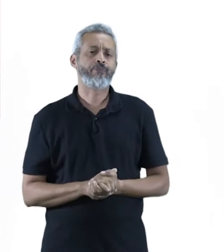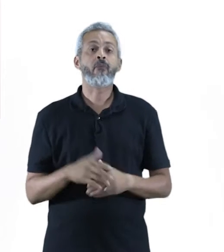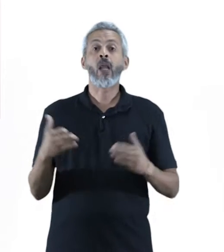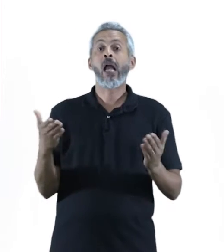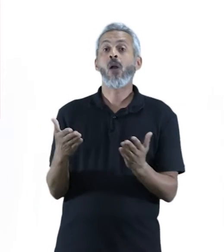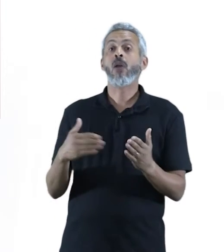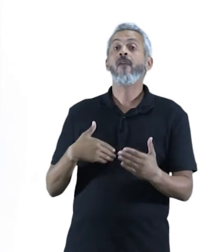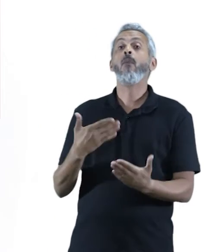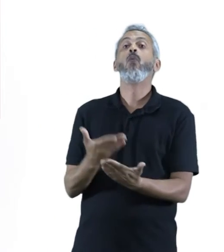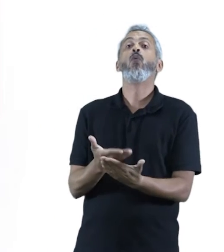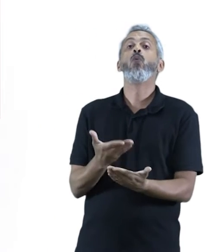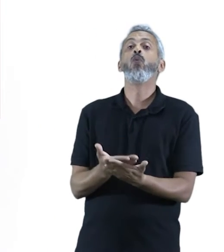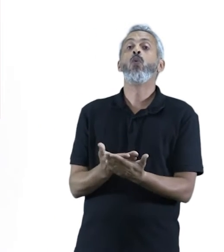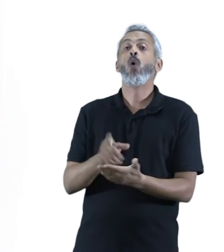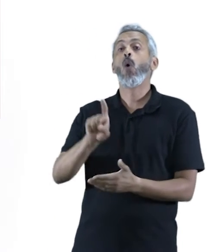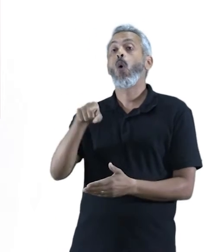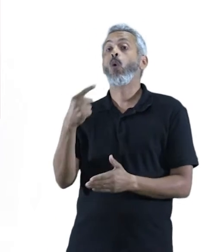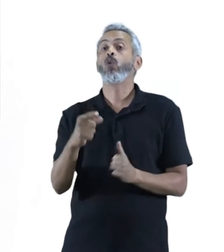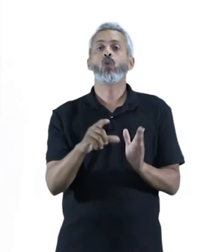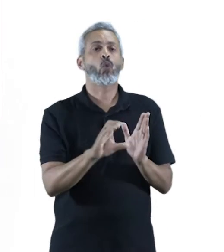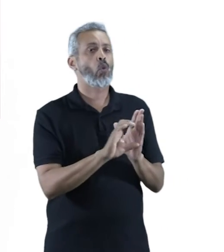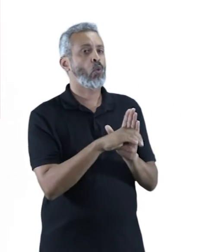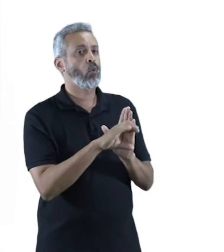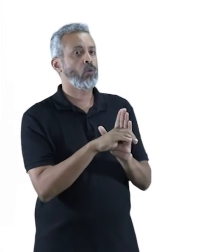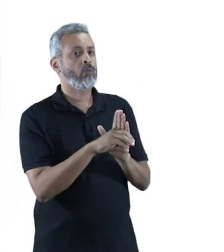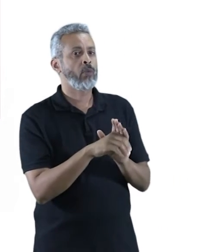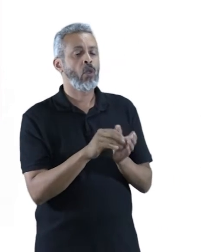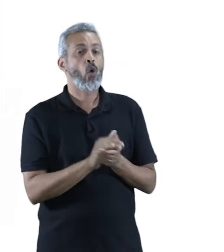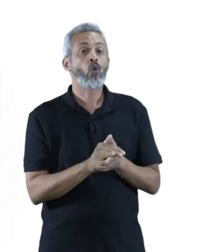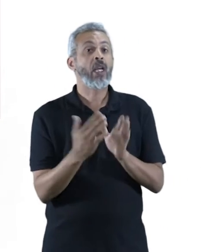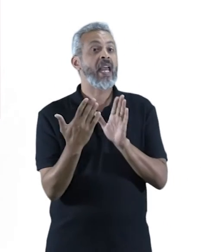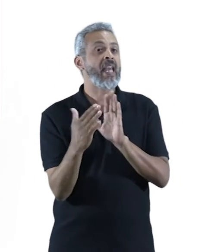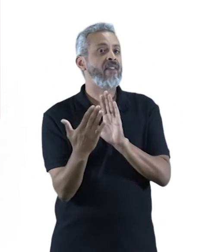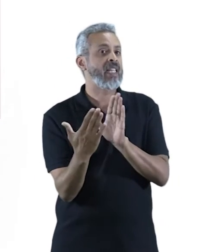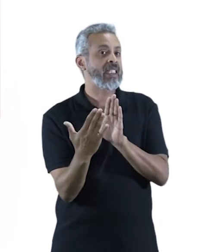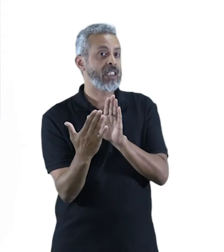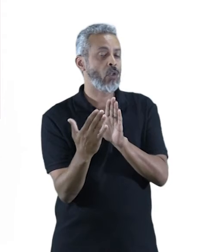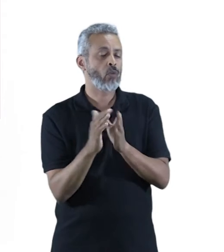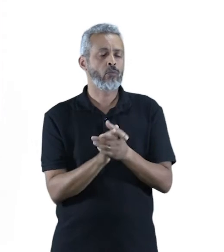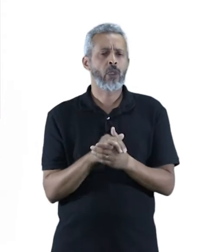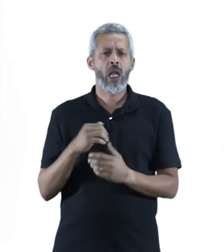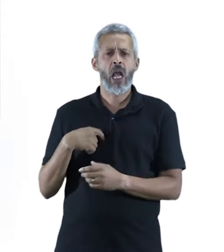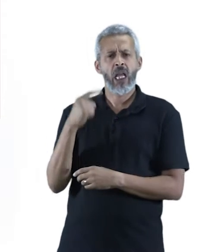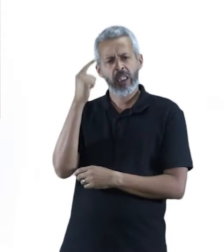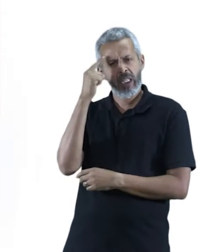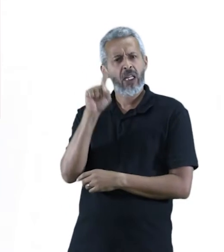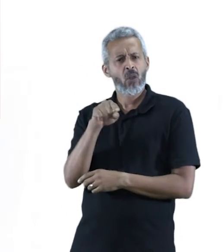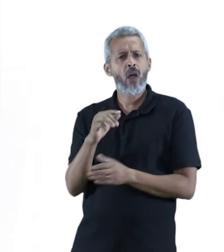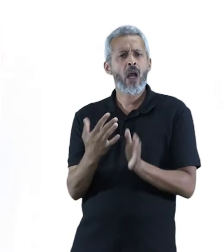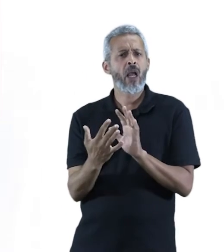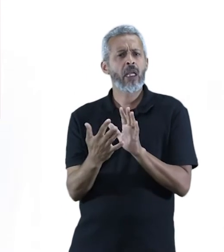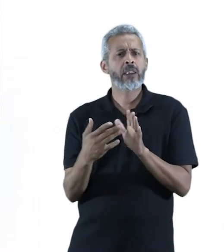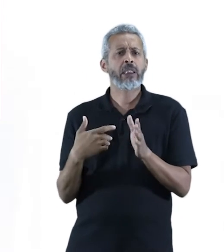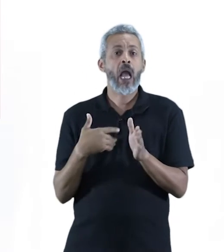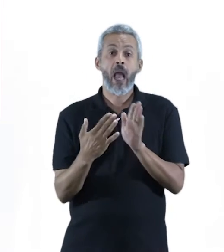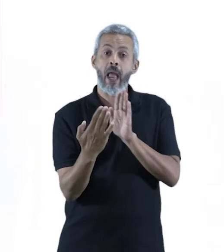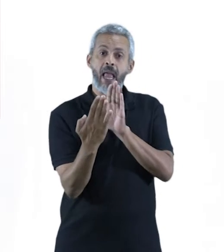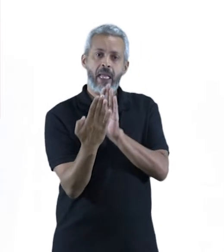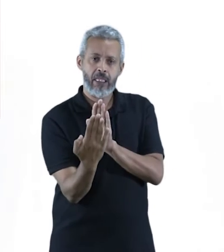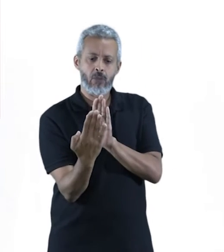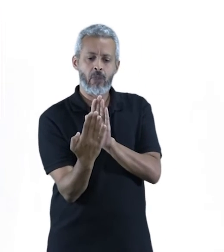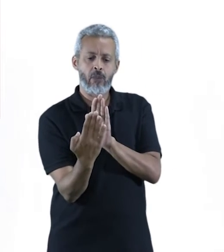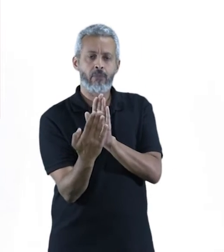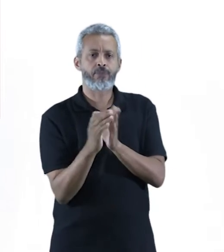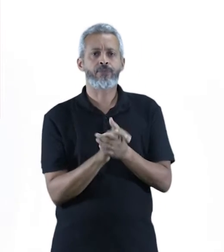Agora, vamos estudar outro conceito, o de reflexão. A ideia da reflexão é